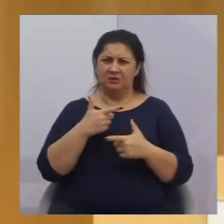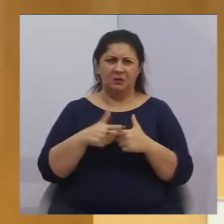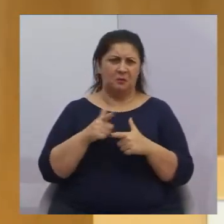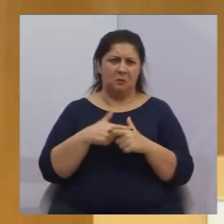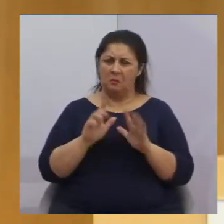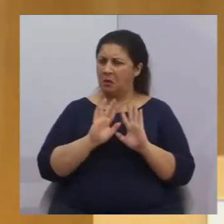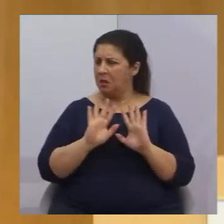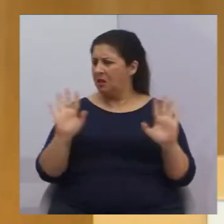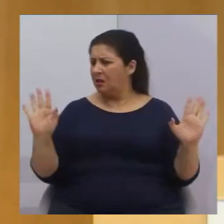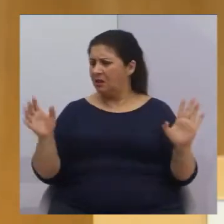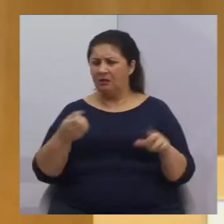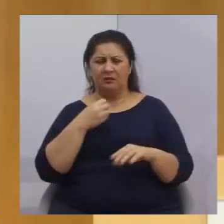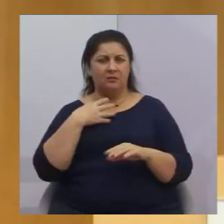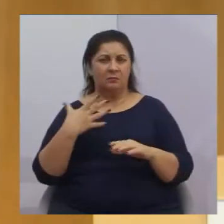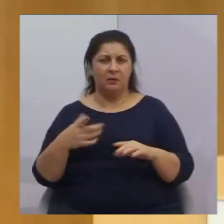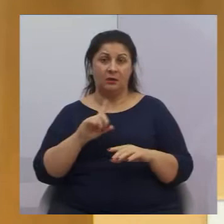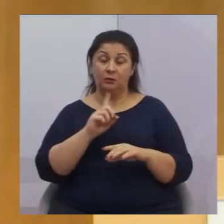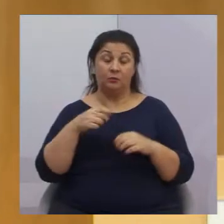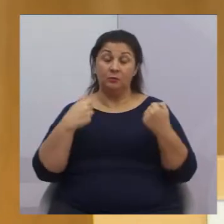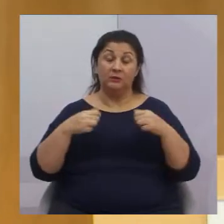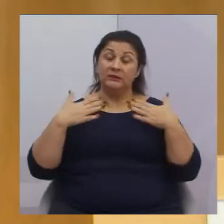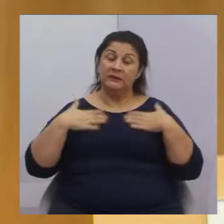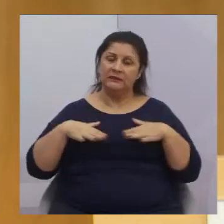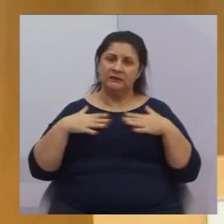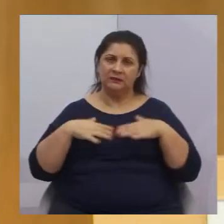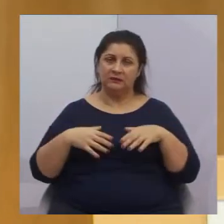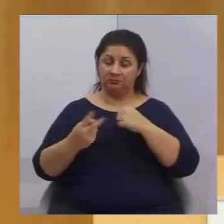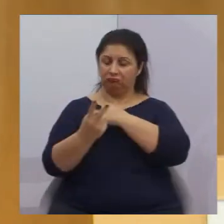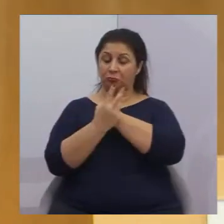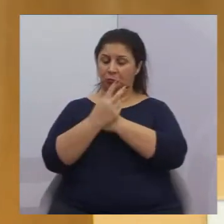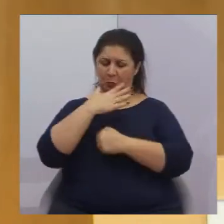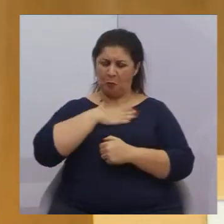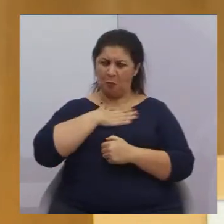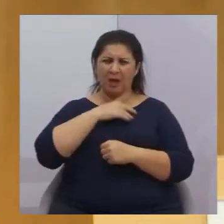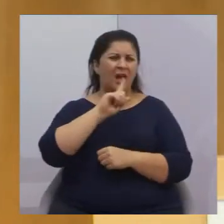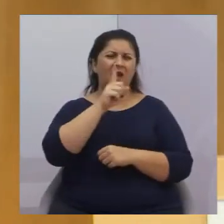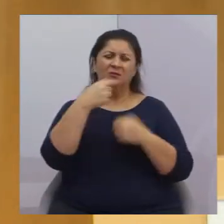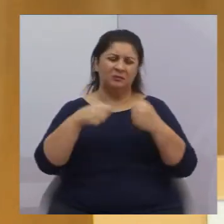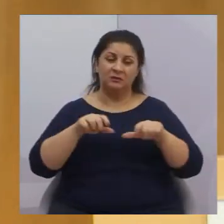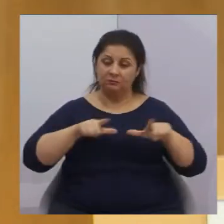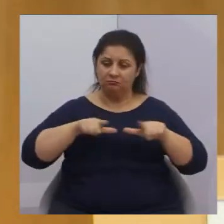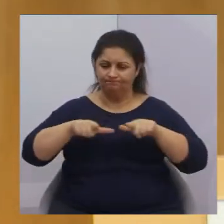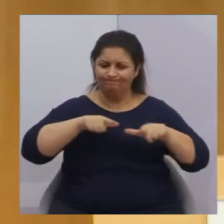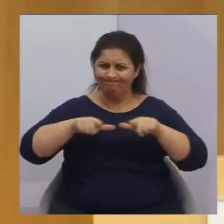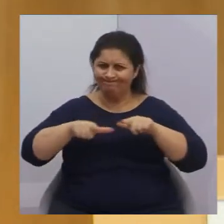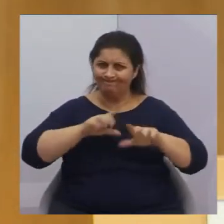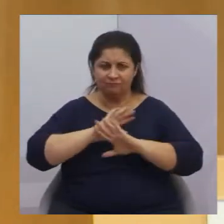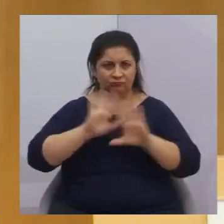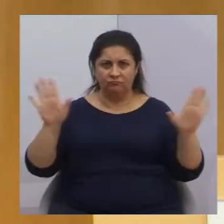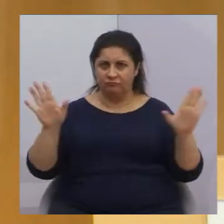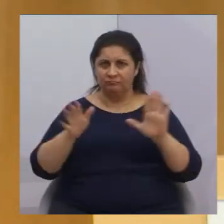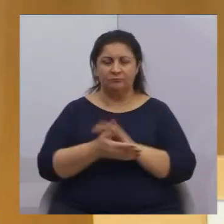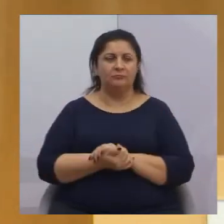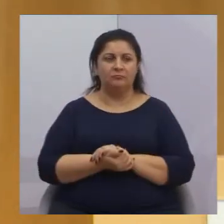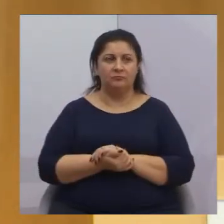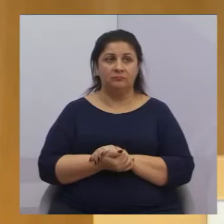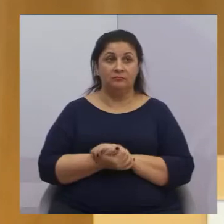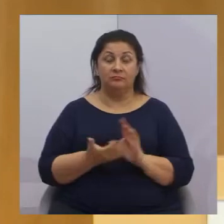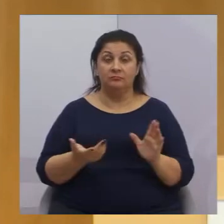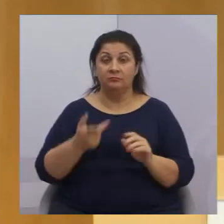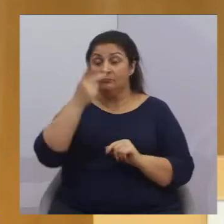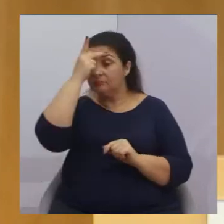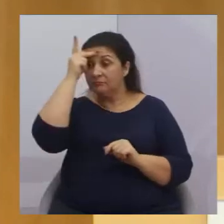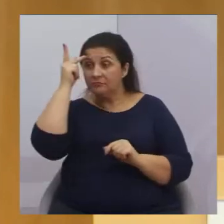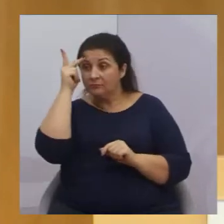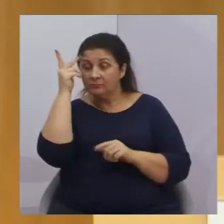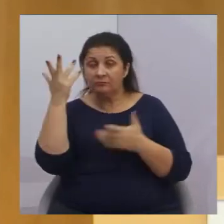as reais necessidades que ela tem de cuidar dela mesma, né? Então, ou seja, ela